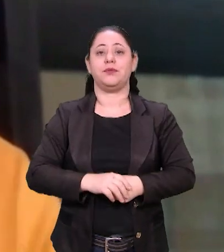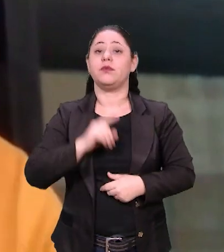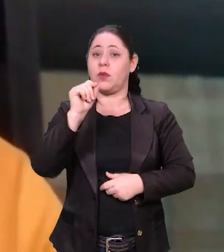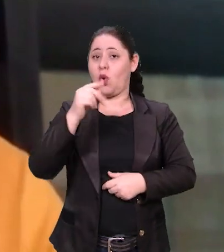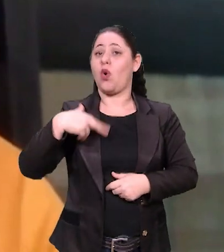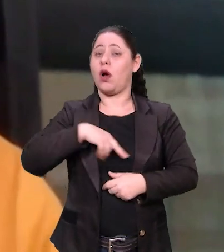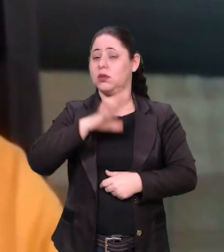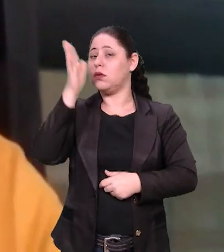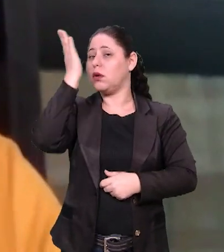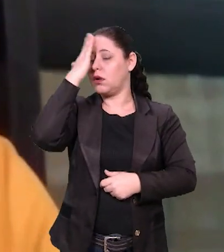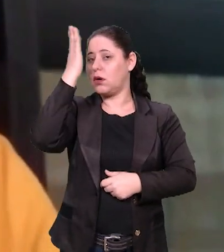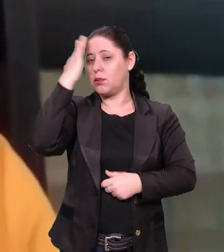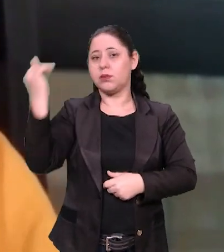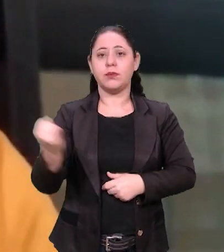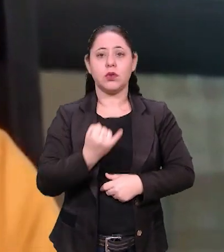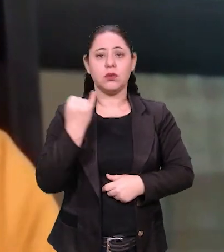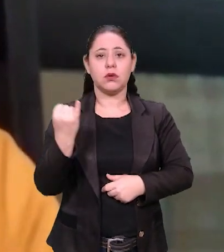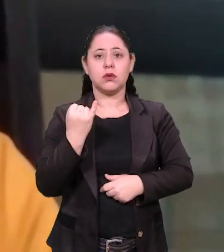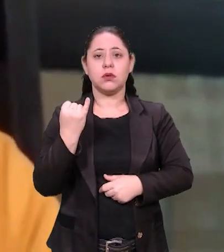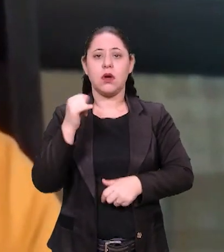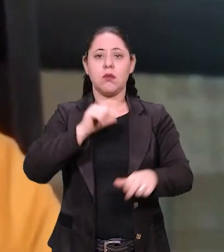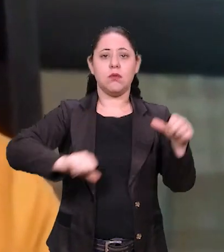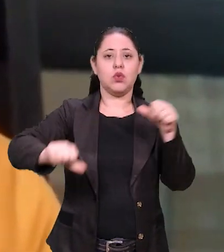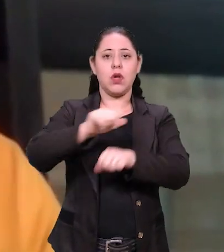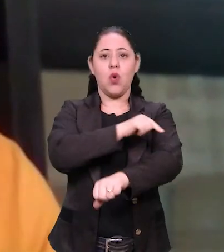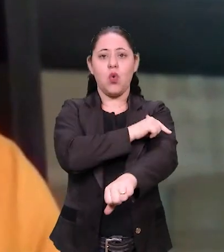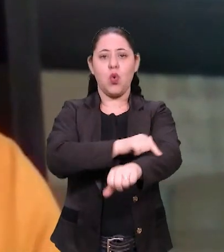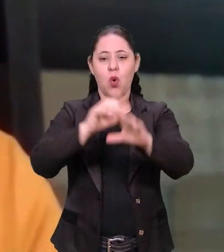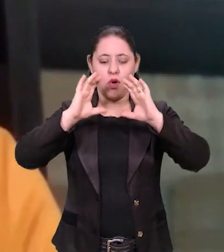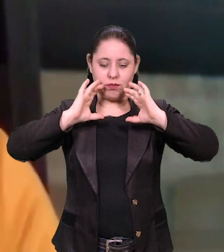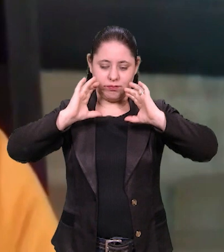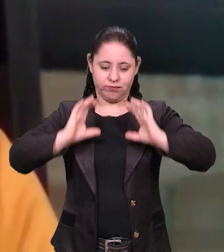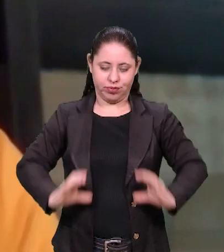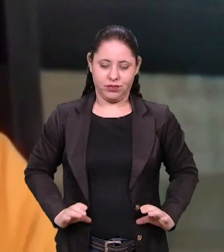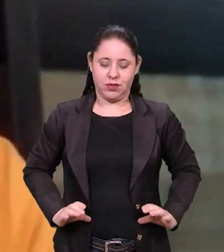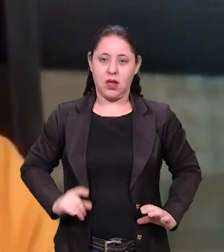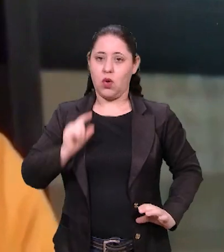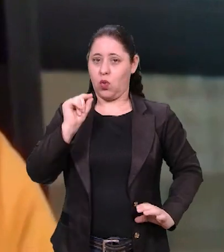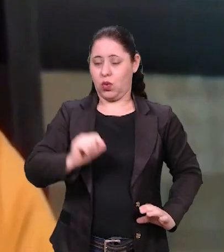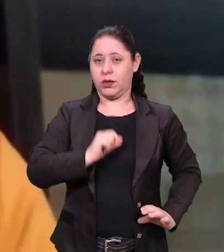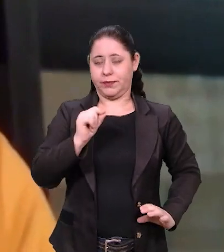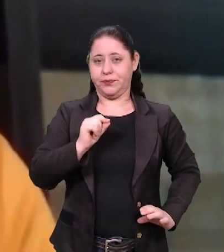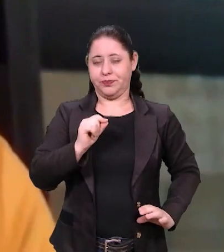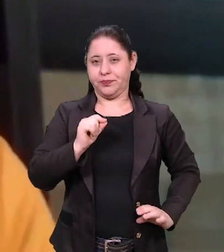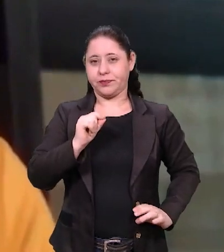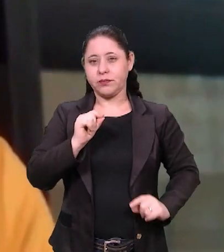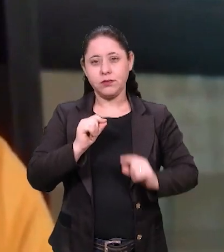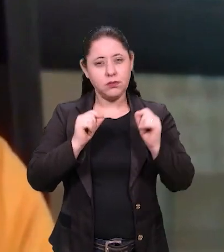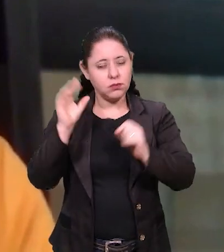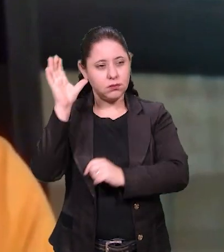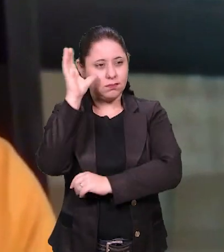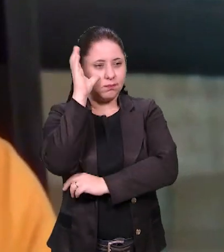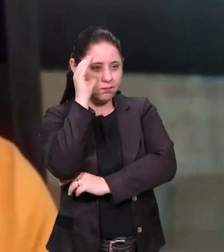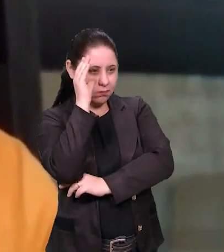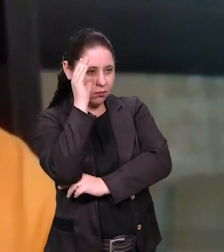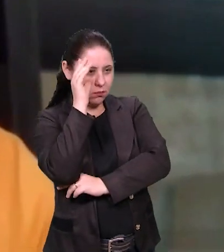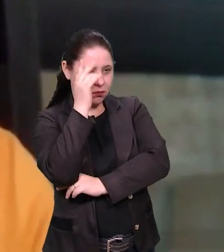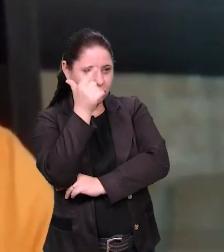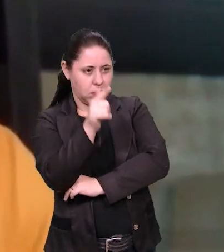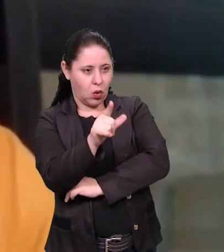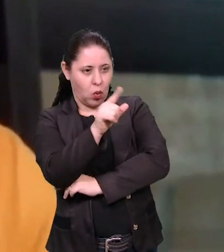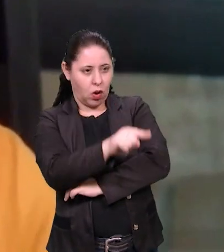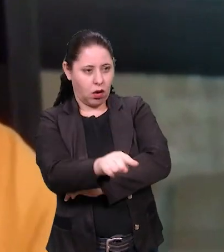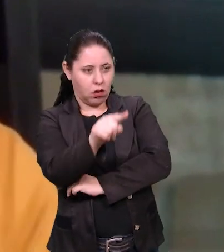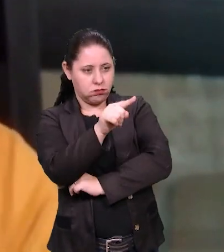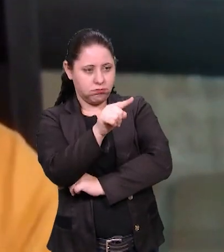importante para moldar o comportamento é o que a gente chama de normas sociais, ou seja, a gente observa como os outros à nossa volta se comportam